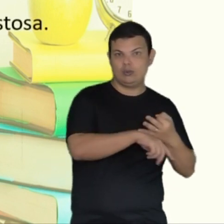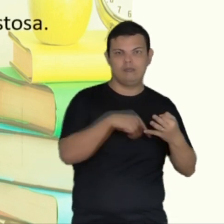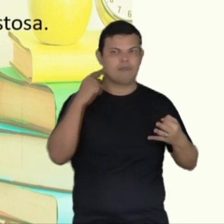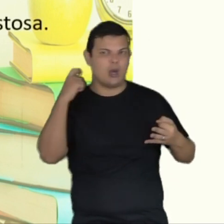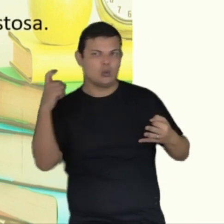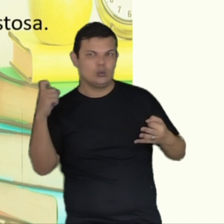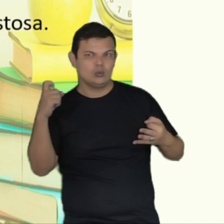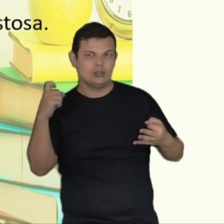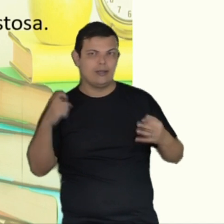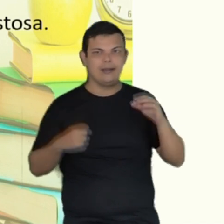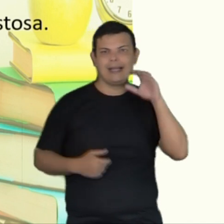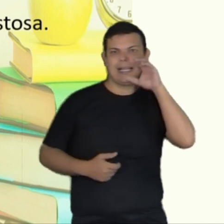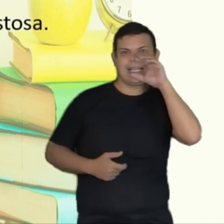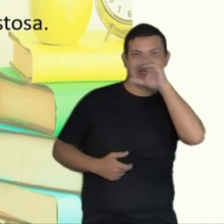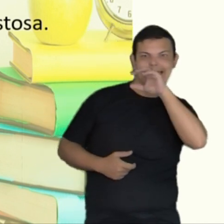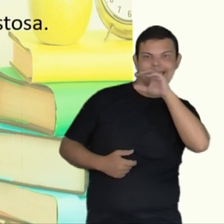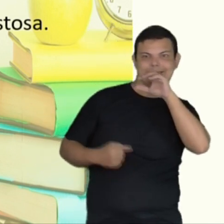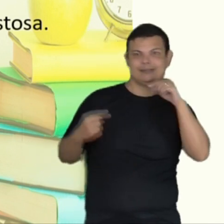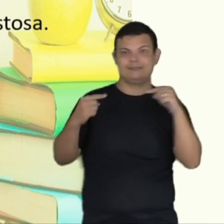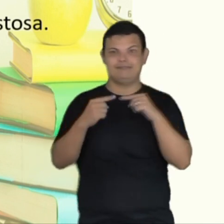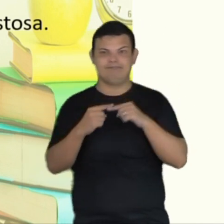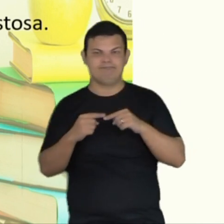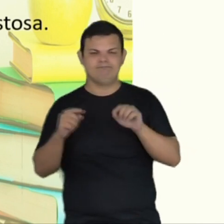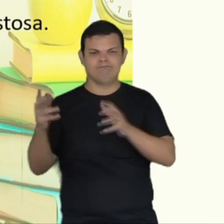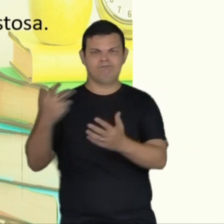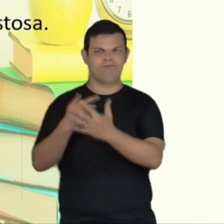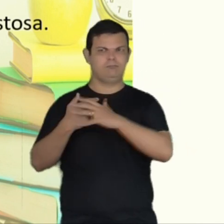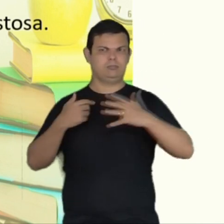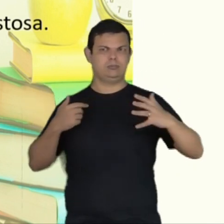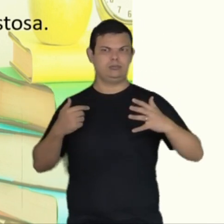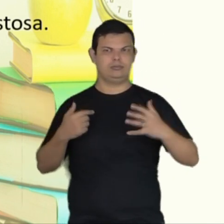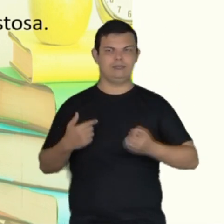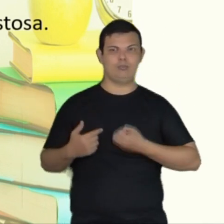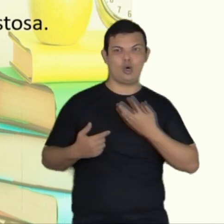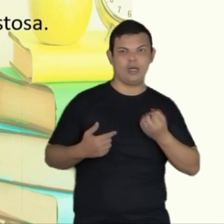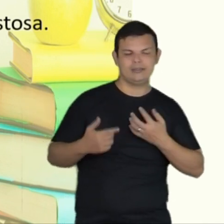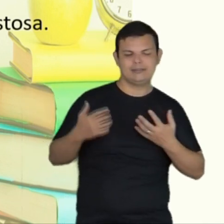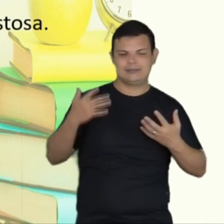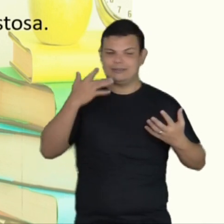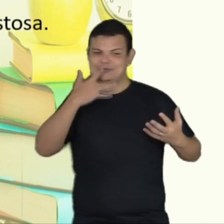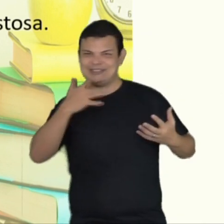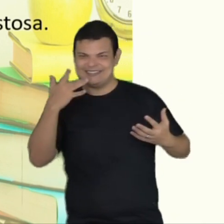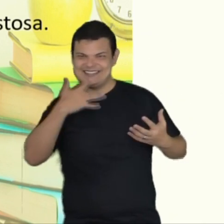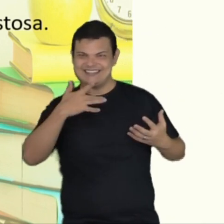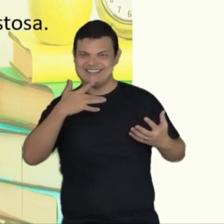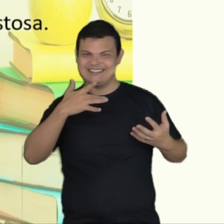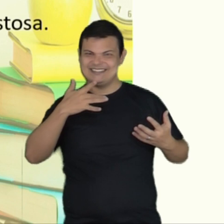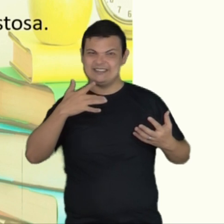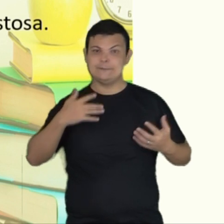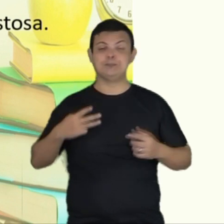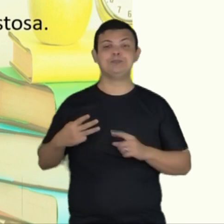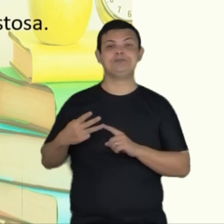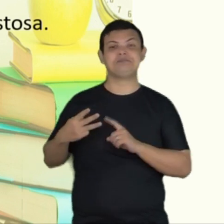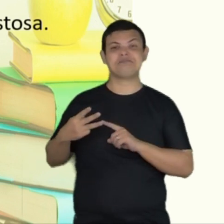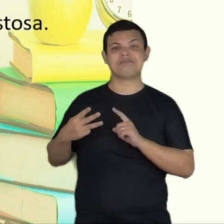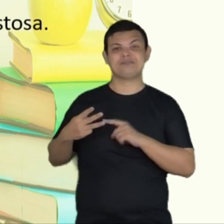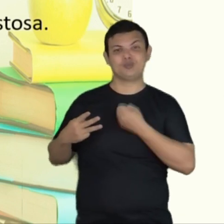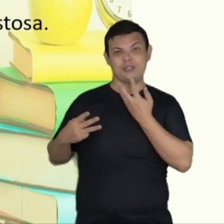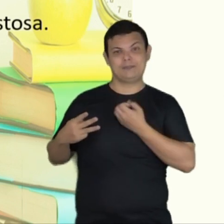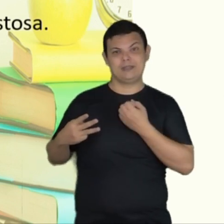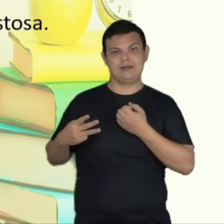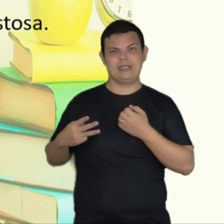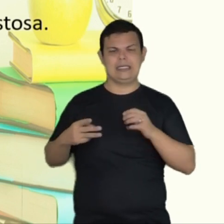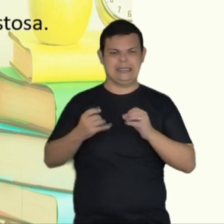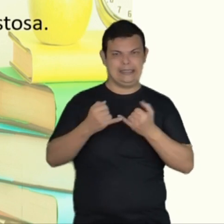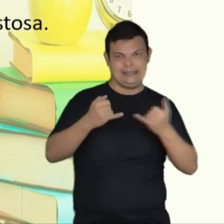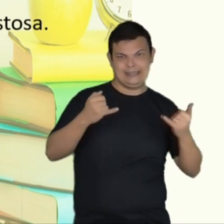barulho, quente, reluzente, prosa, gostosa. E no poema 3 nós temos